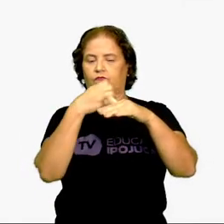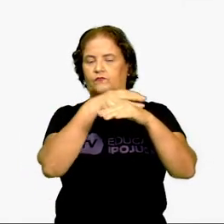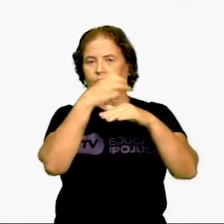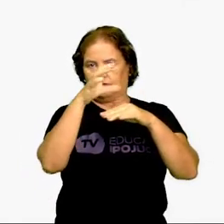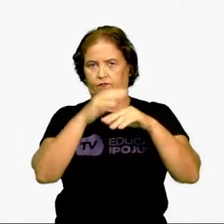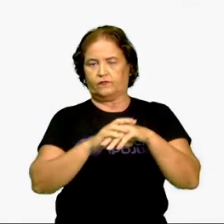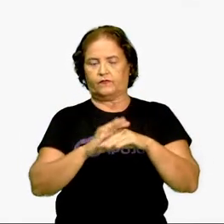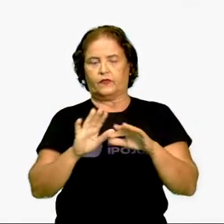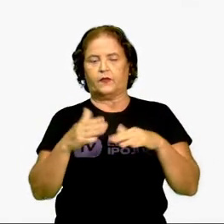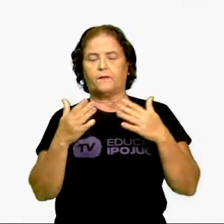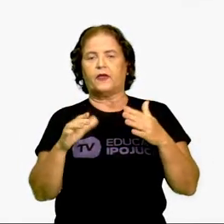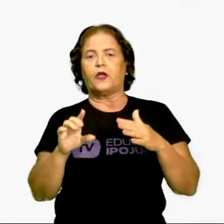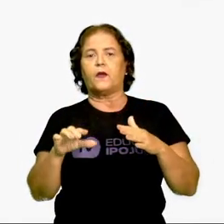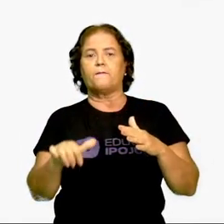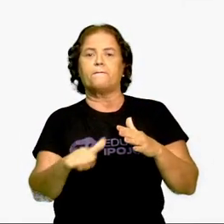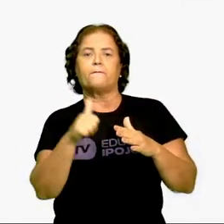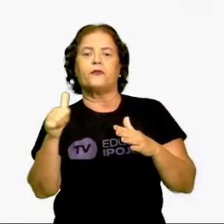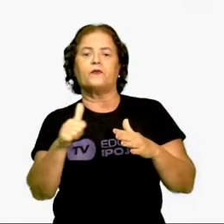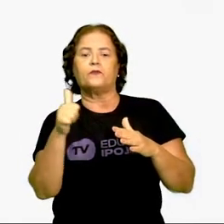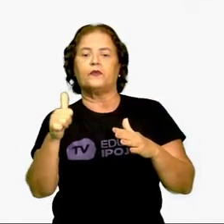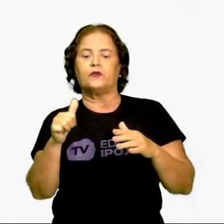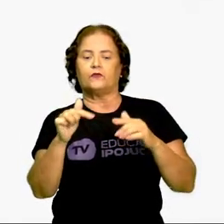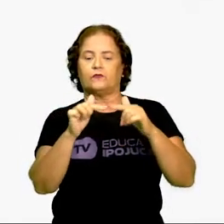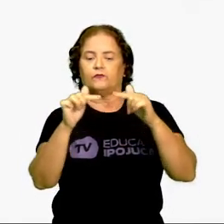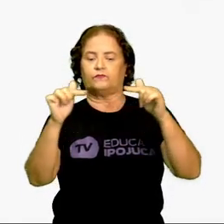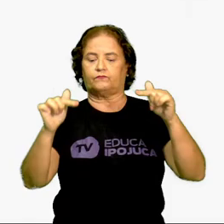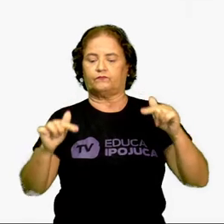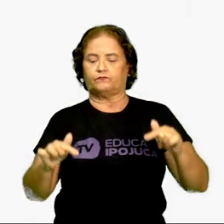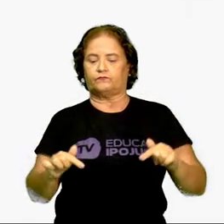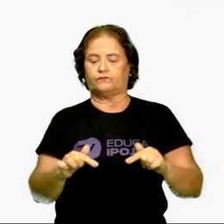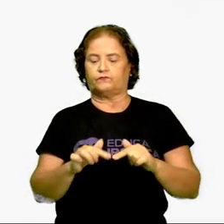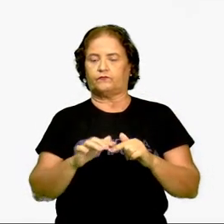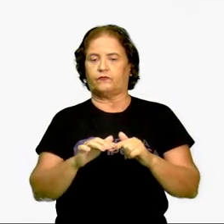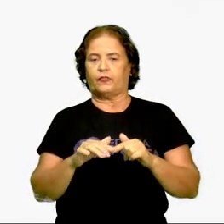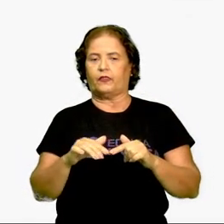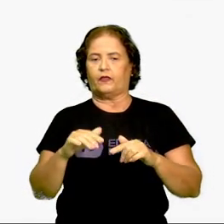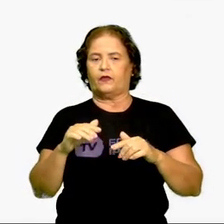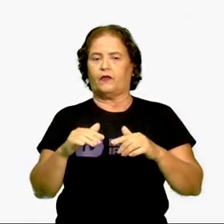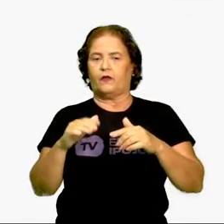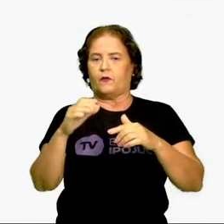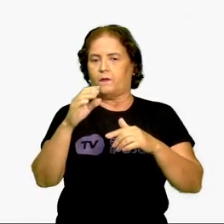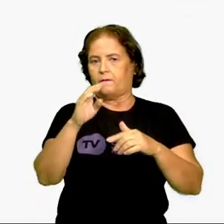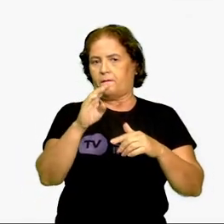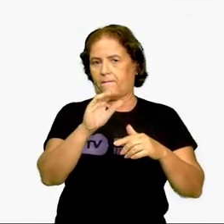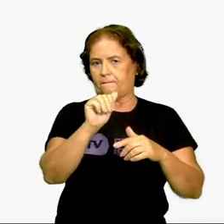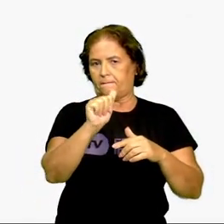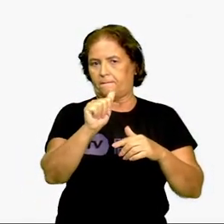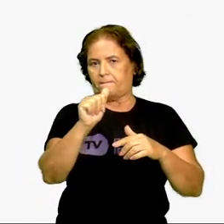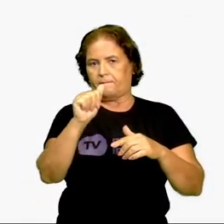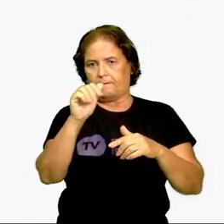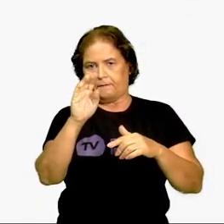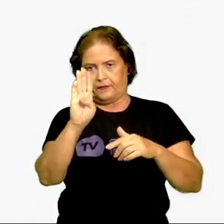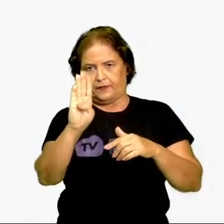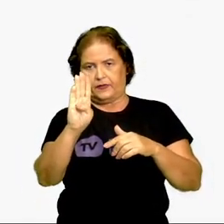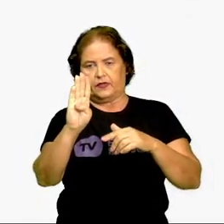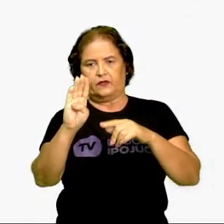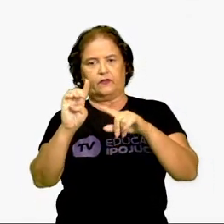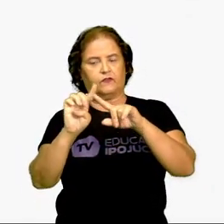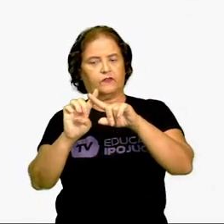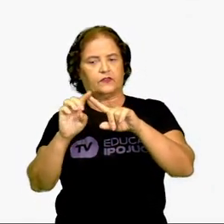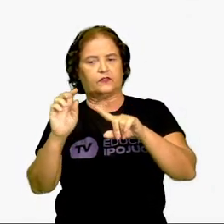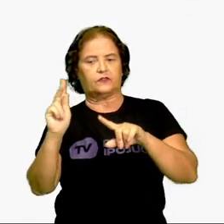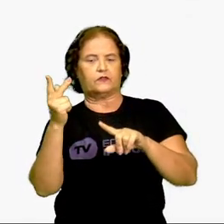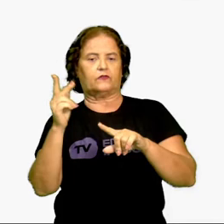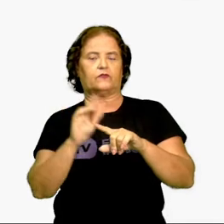Vamos calcular primeiro a área do retângulo. A área do retângulo é base vezes altura. A base é 3,